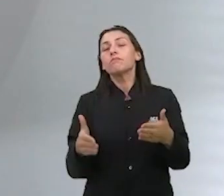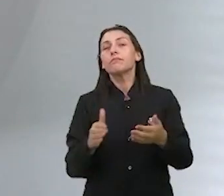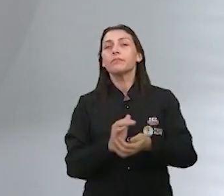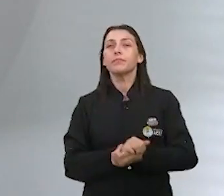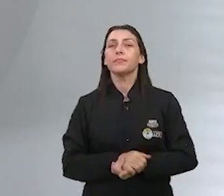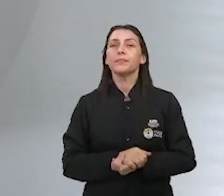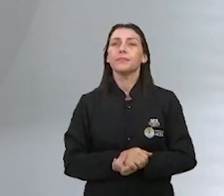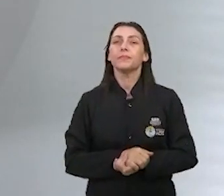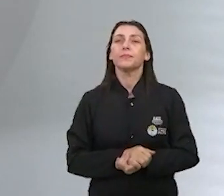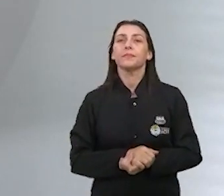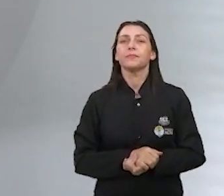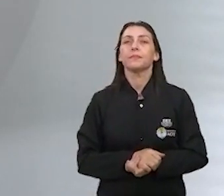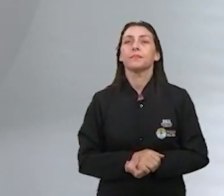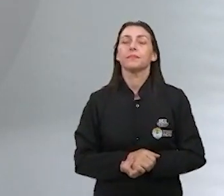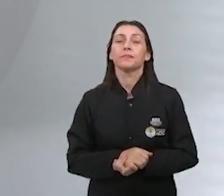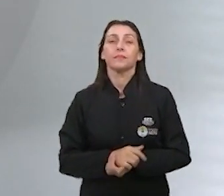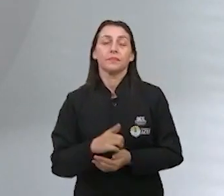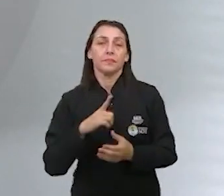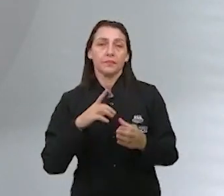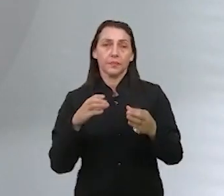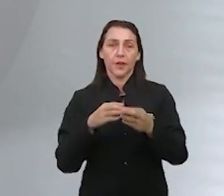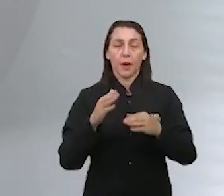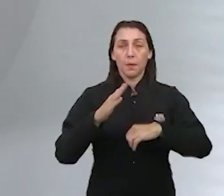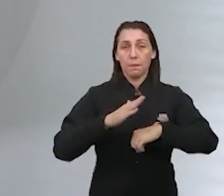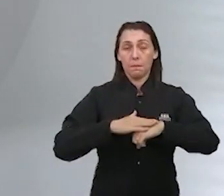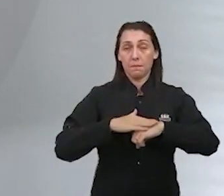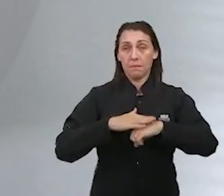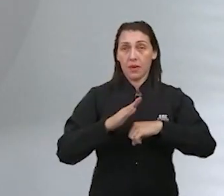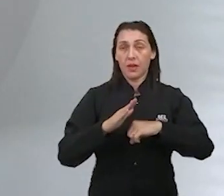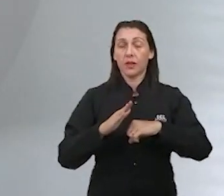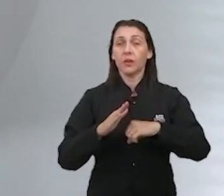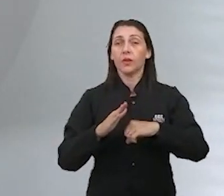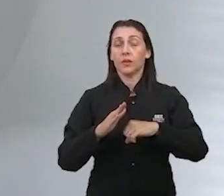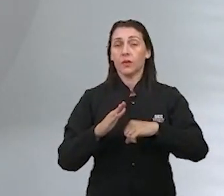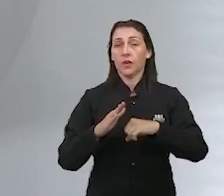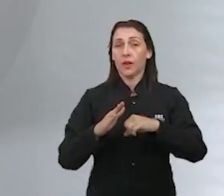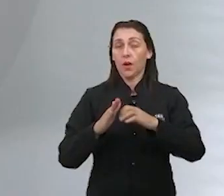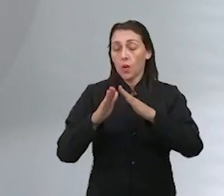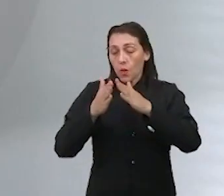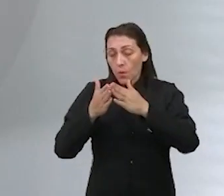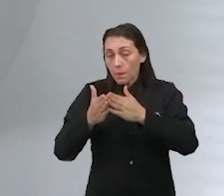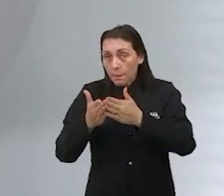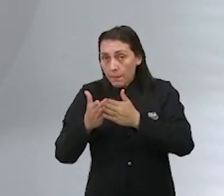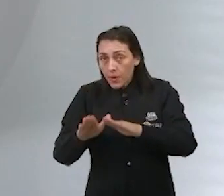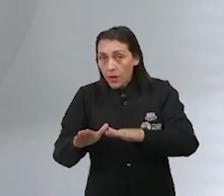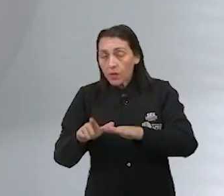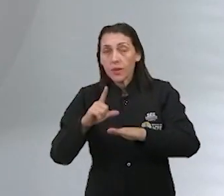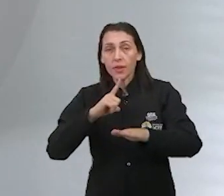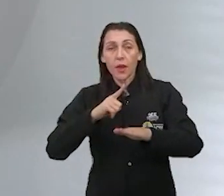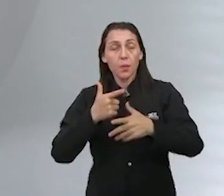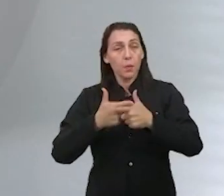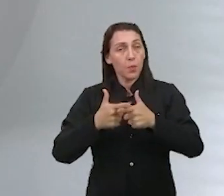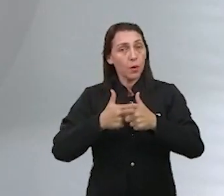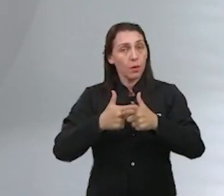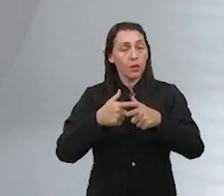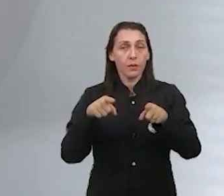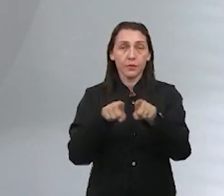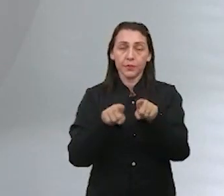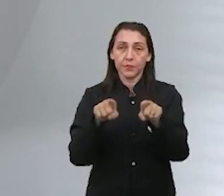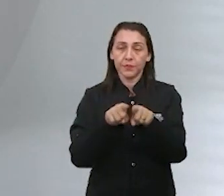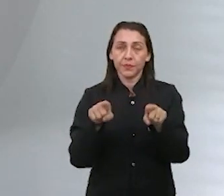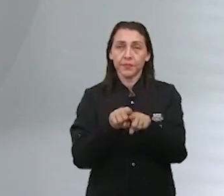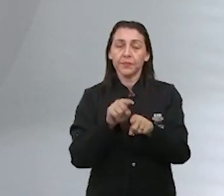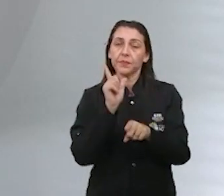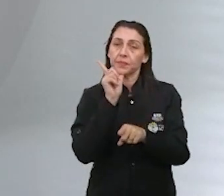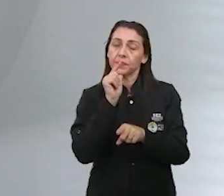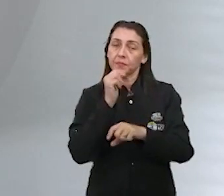essas? Quando você tem uma comunidade mais carente, com poder aquisitivo menor, você vai ter aí um problema enorme nessa